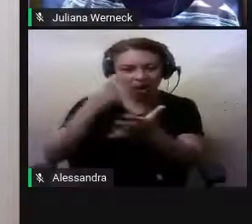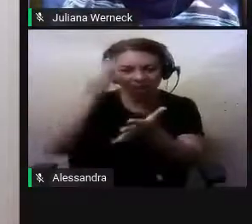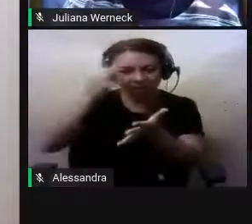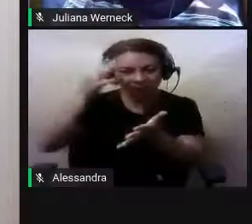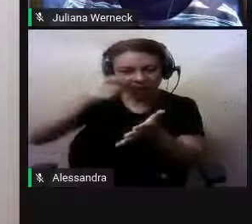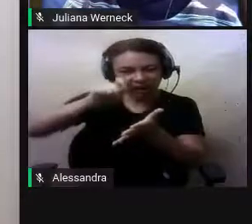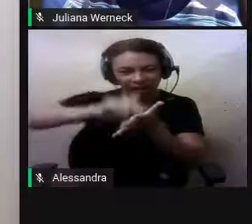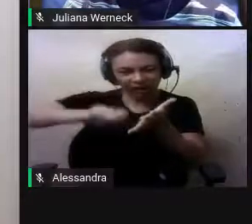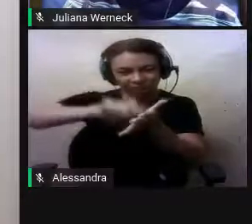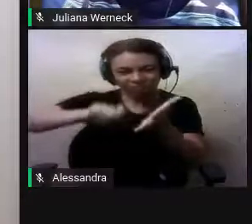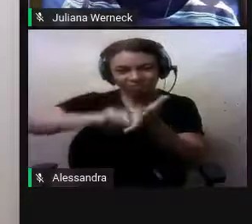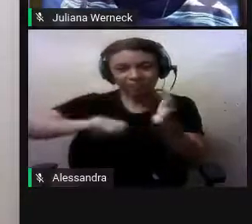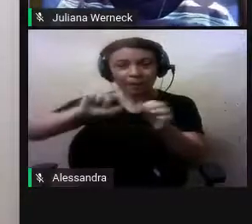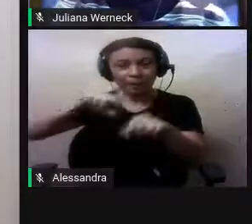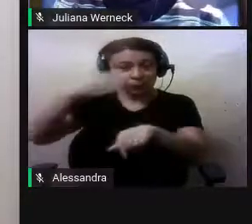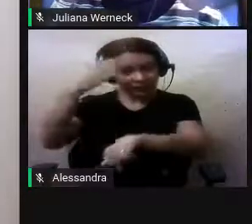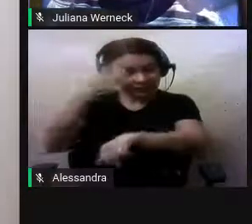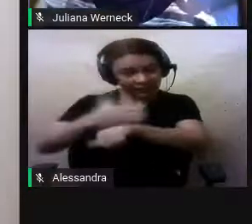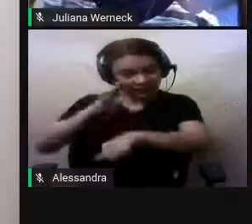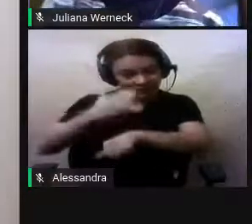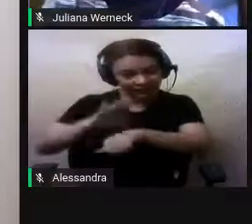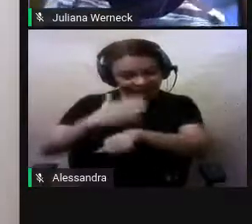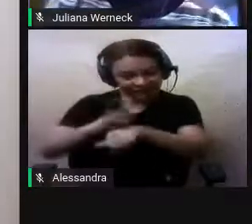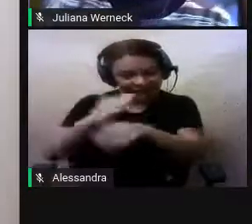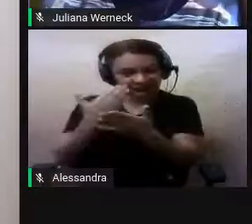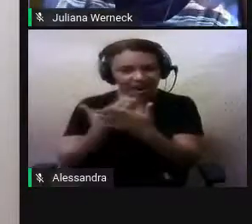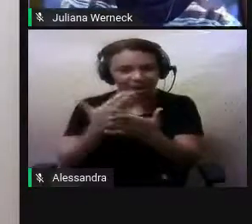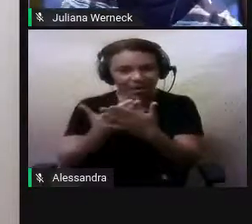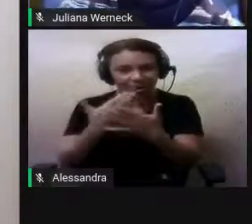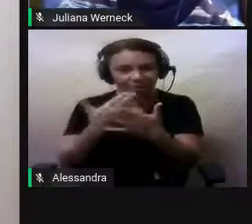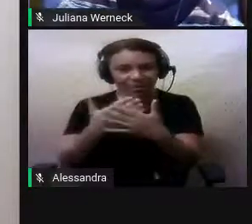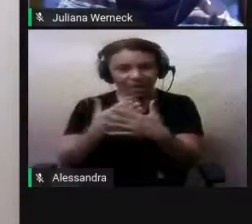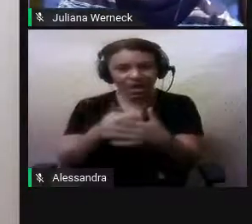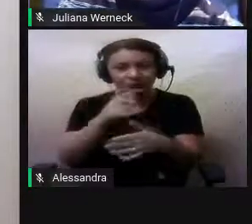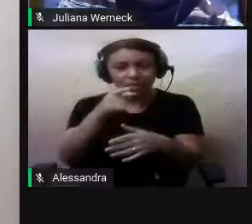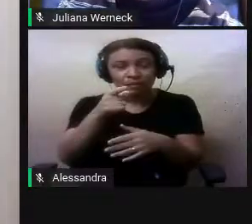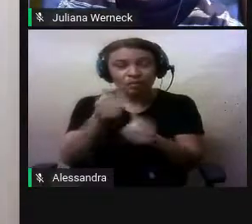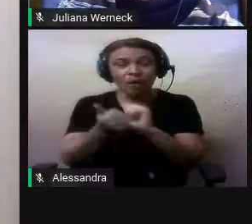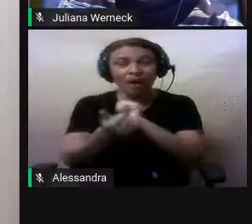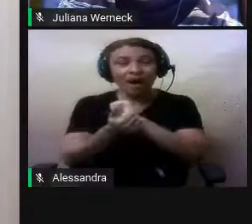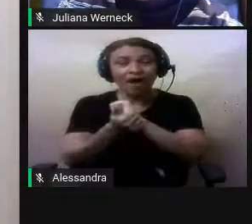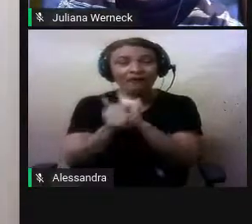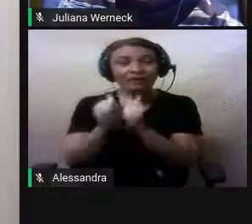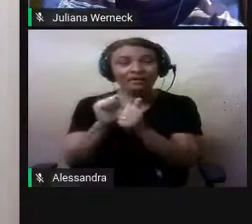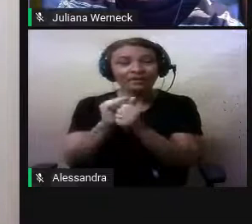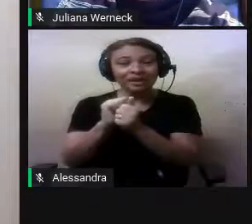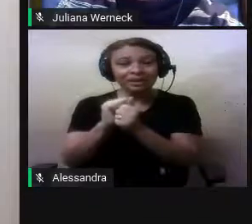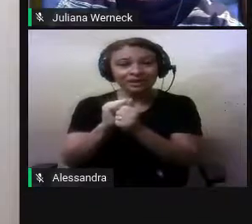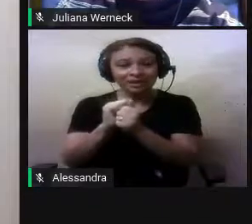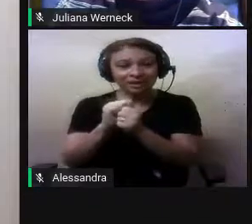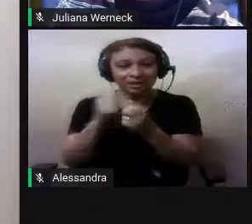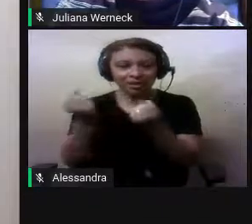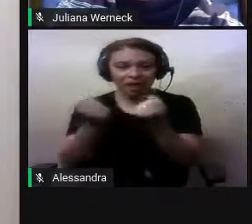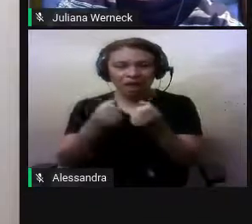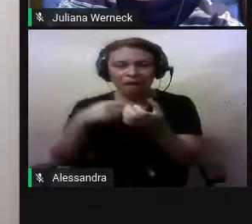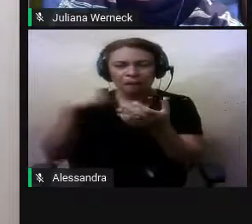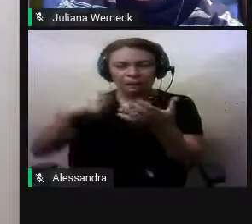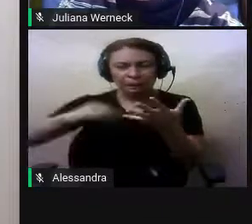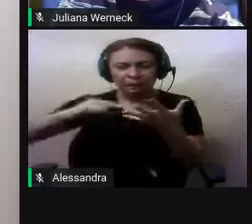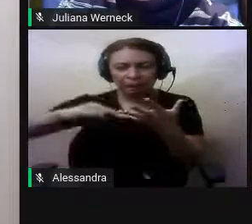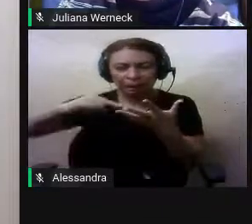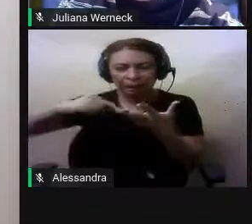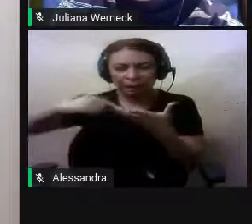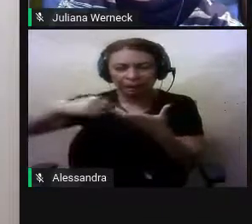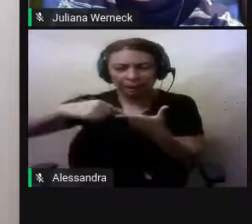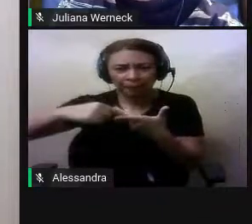as aulas práticas, e a única adaptação que o perito pediu no meu carro, né? Que eles falavam de tantas coisas que ia pedir, a única coisa que